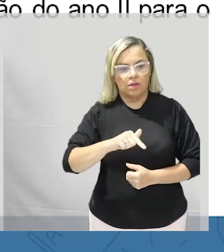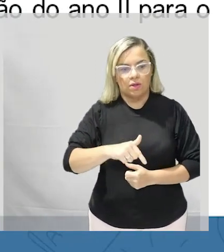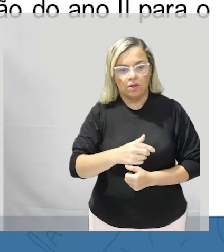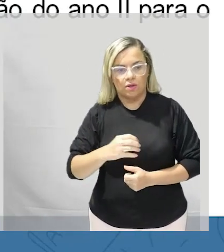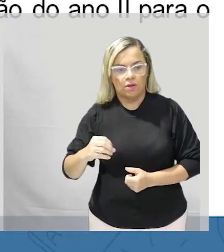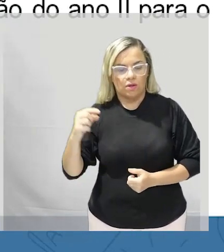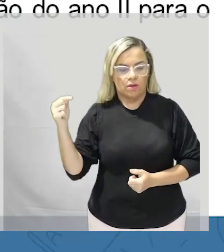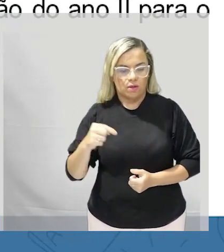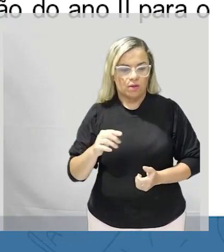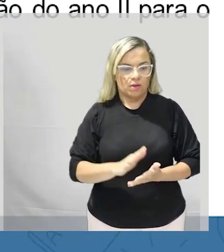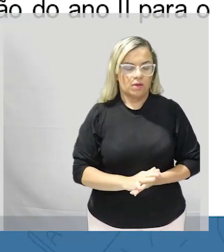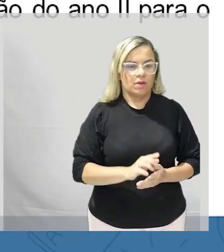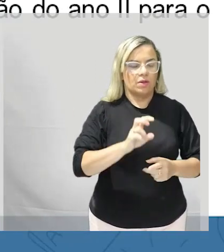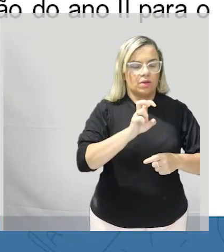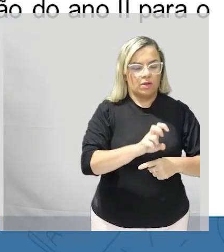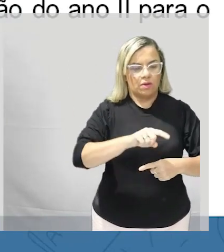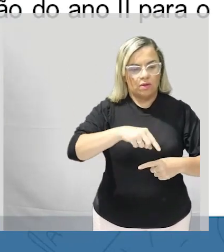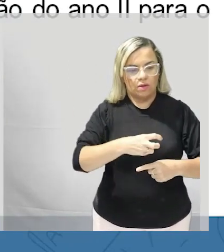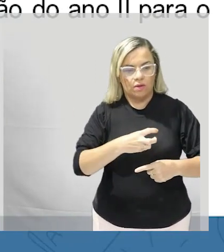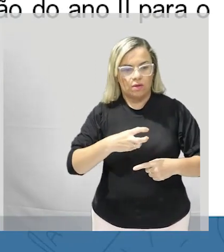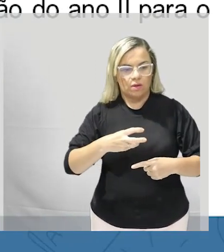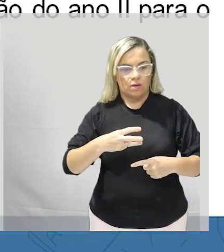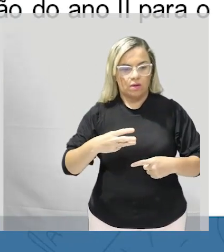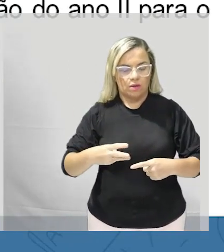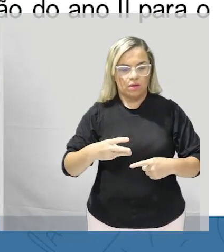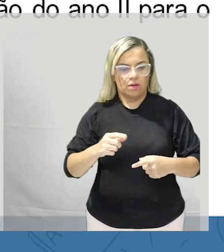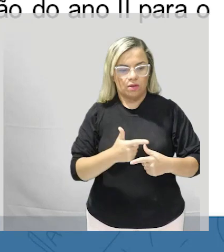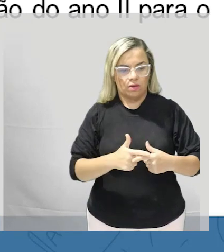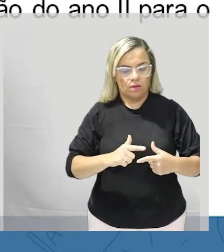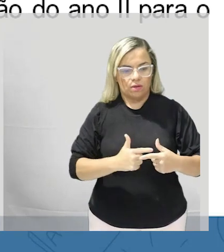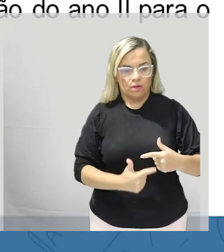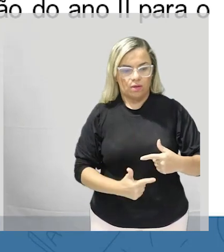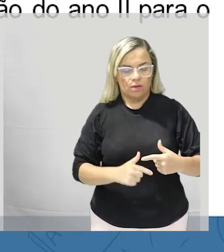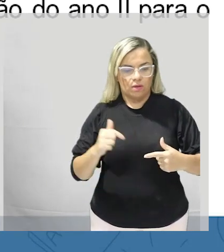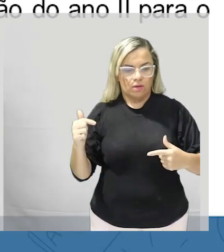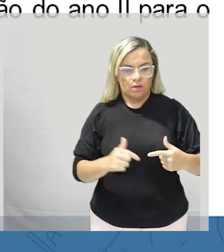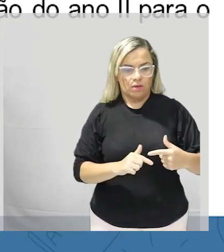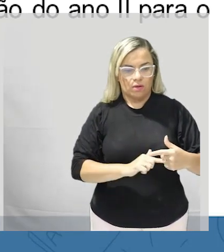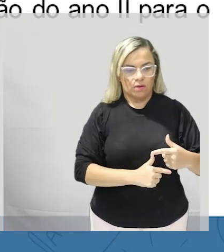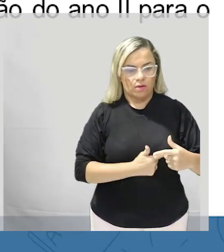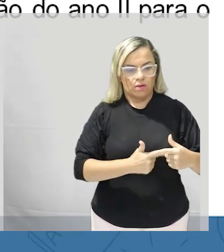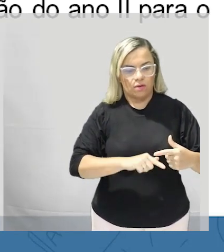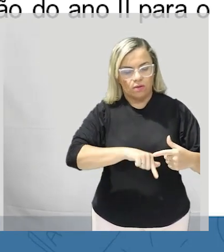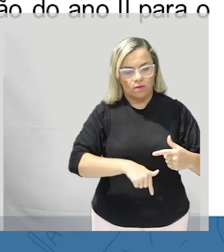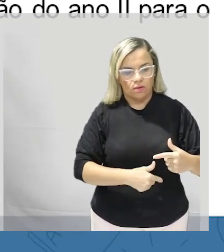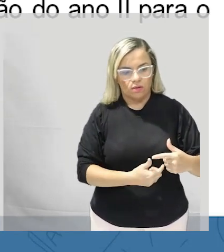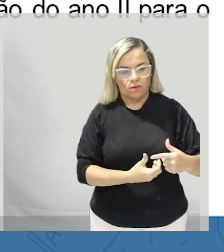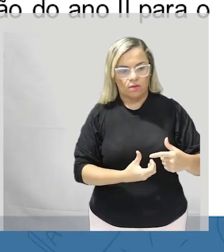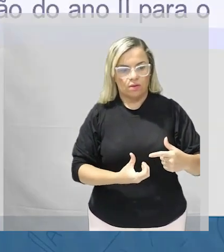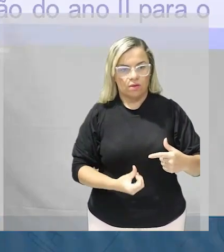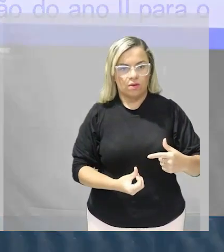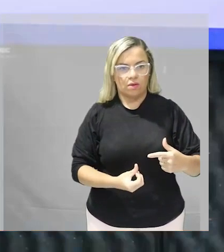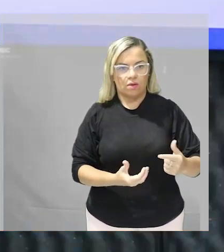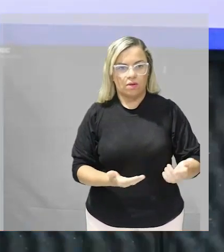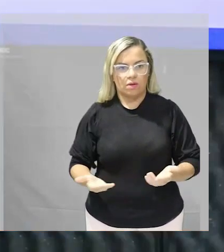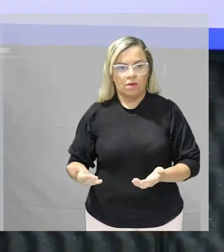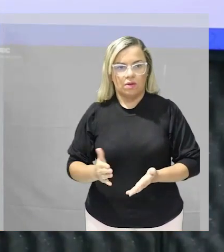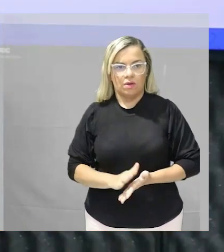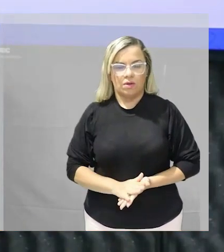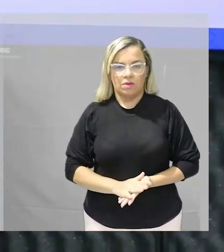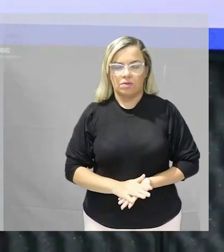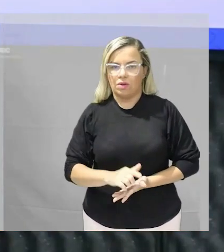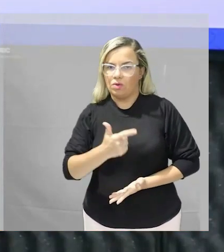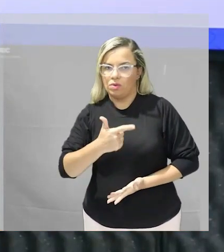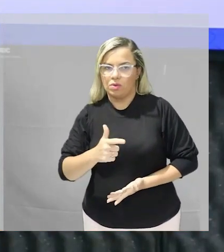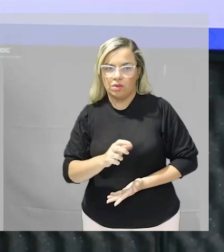ter 5,2 dividido por 2 que é 2,6 repito não tem